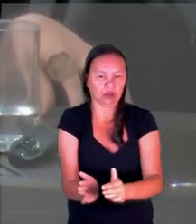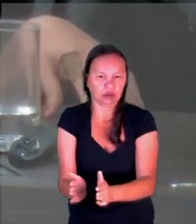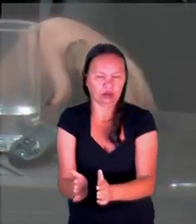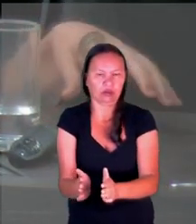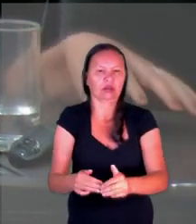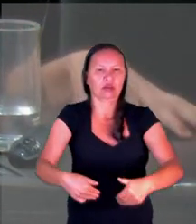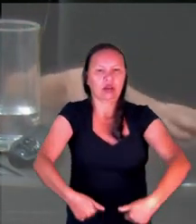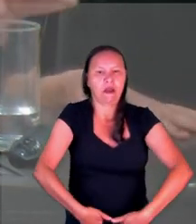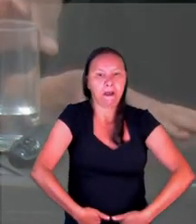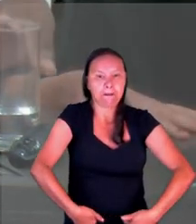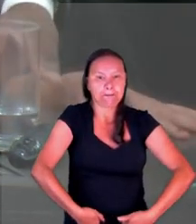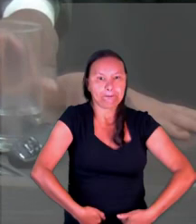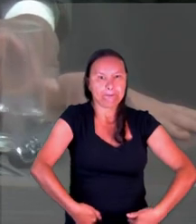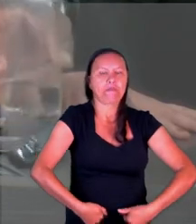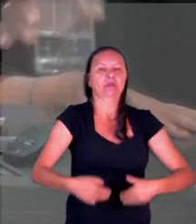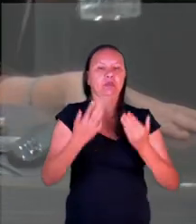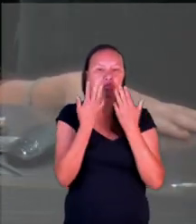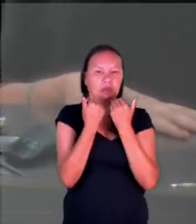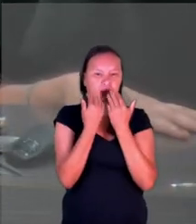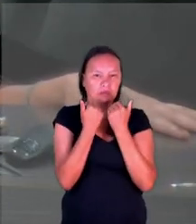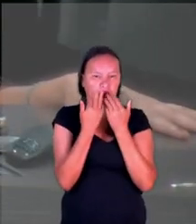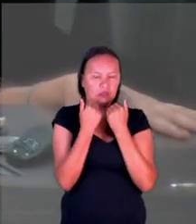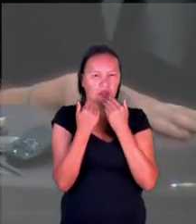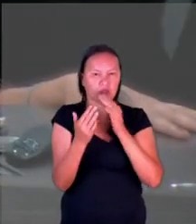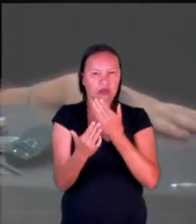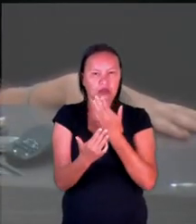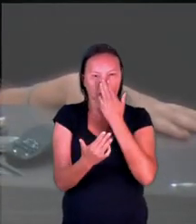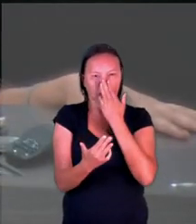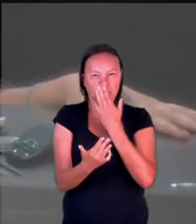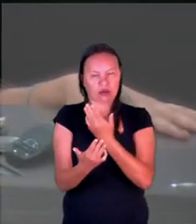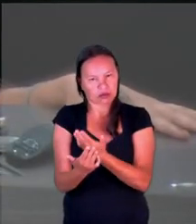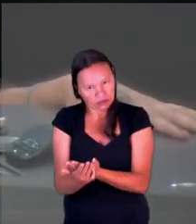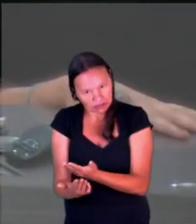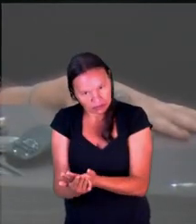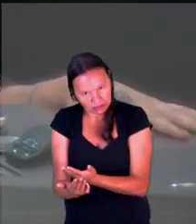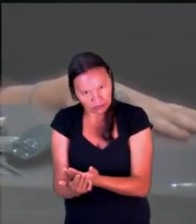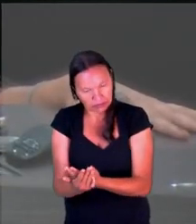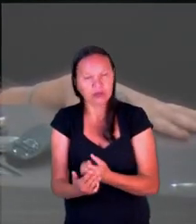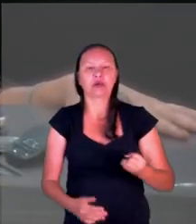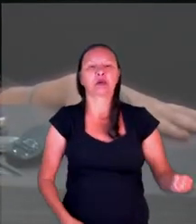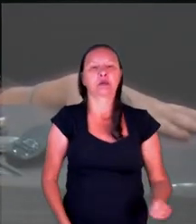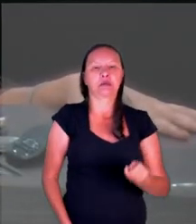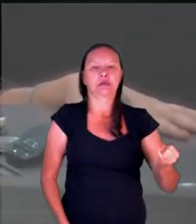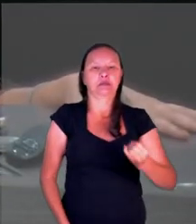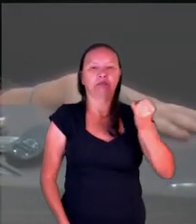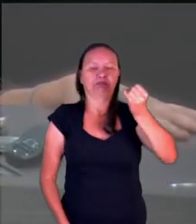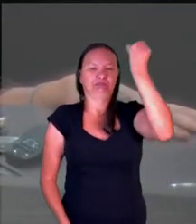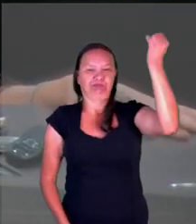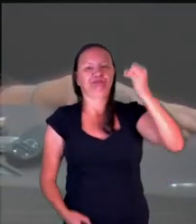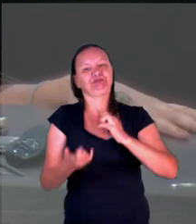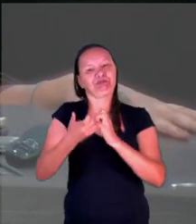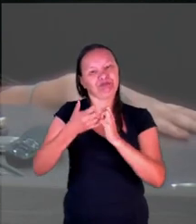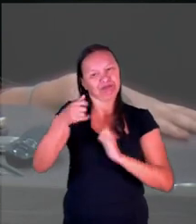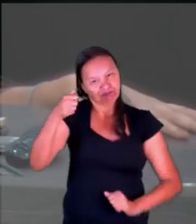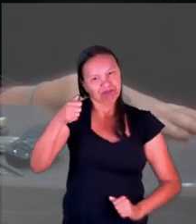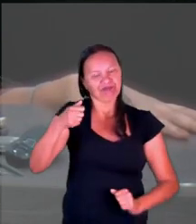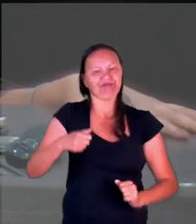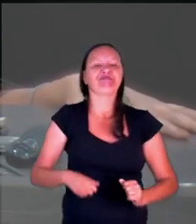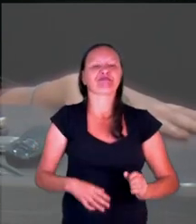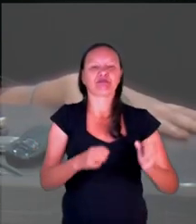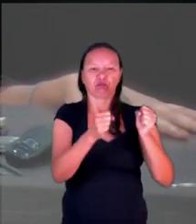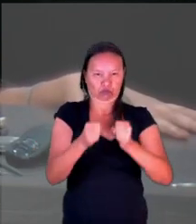adequada em âmbito escolar Acho que pode ser um gancho assim muito importante uma atuação inovadora e onde a gente pode ter